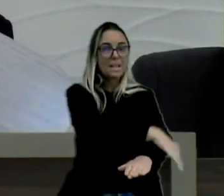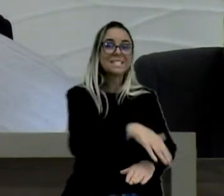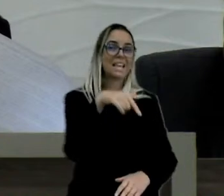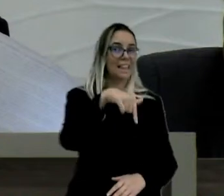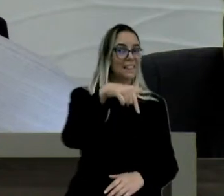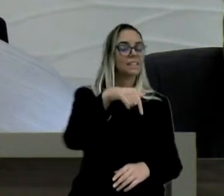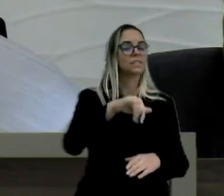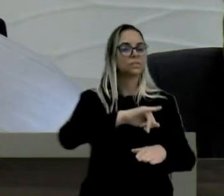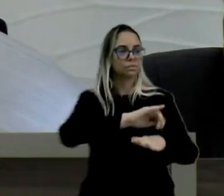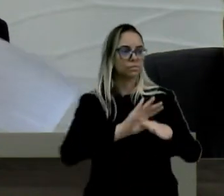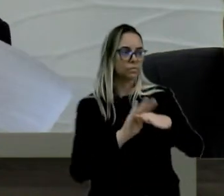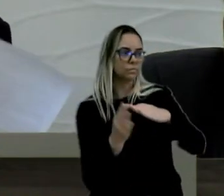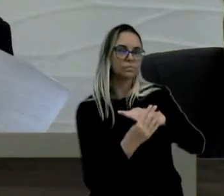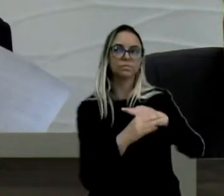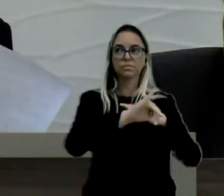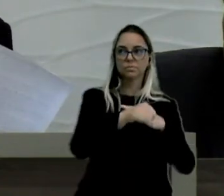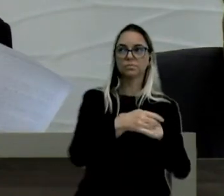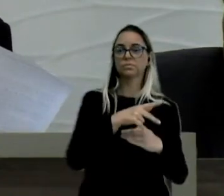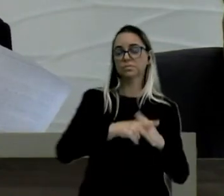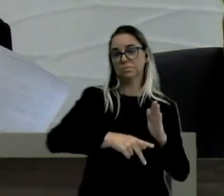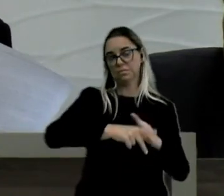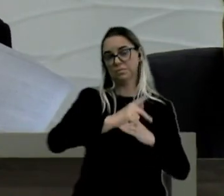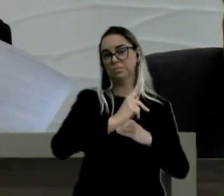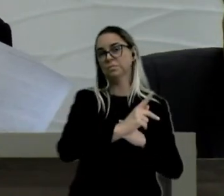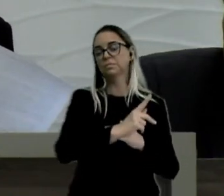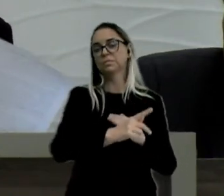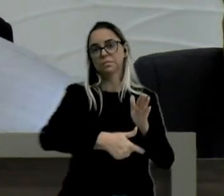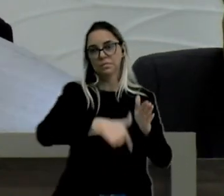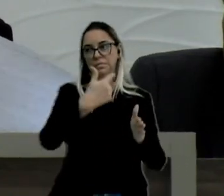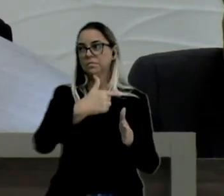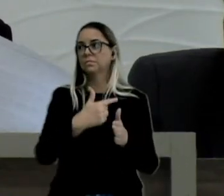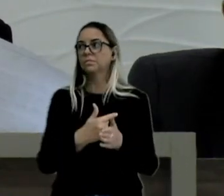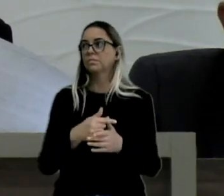em discussão